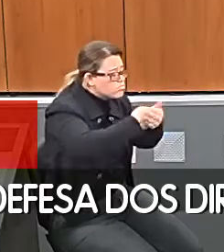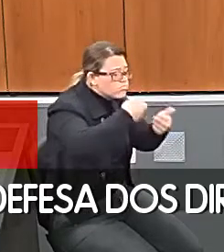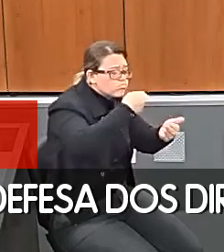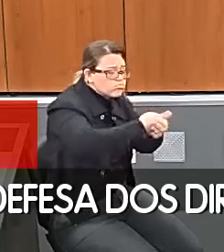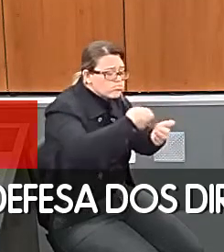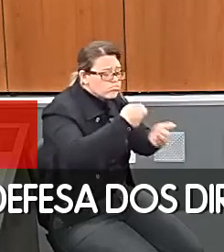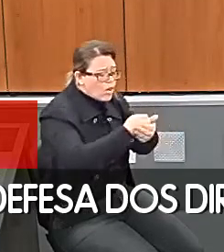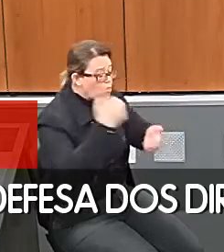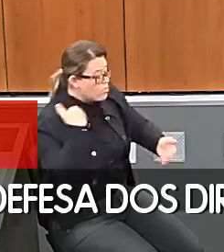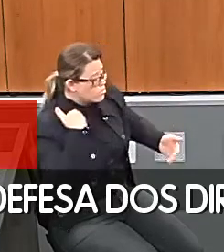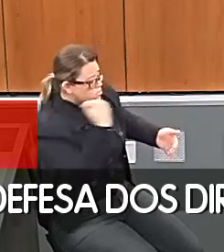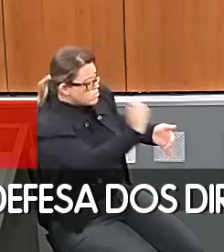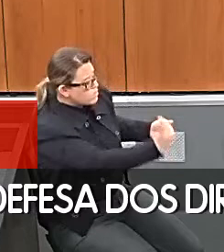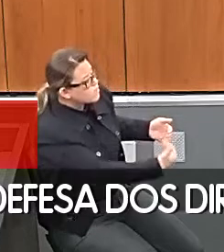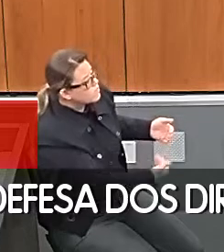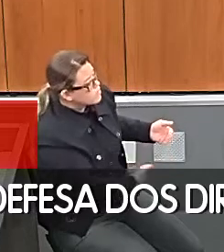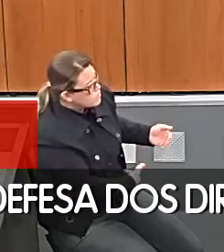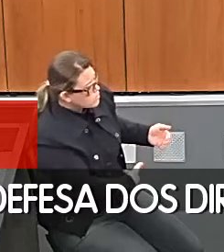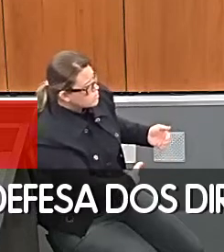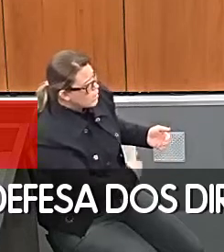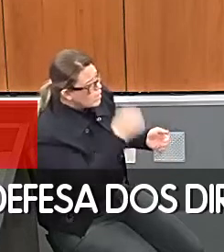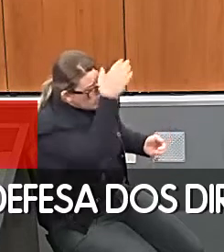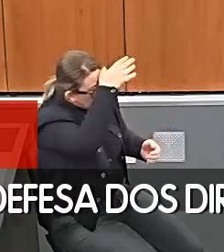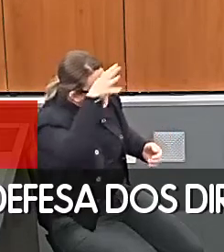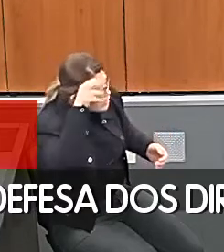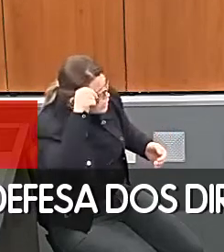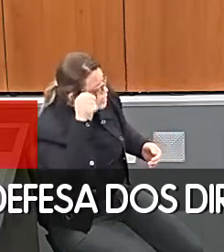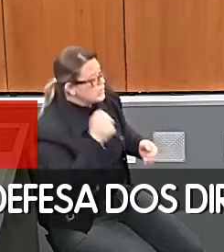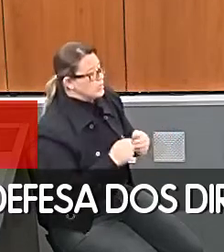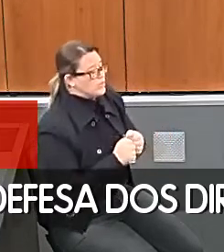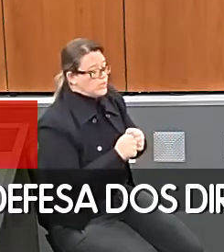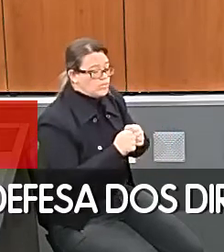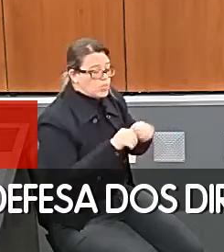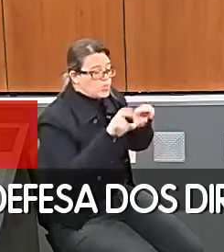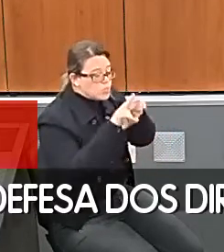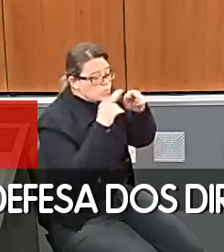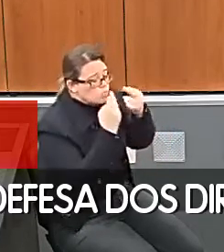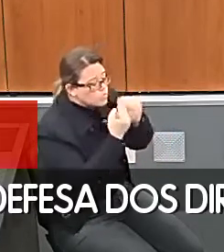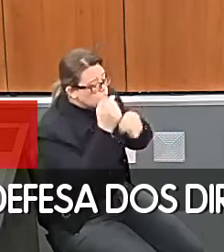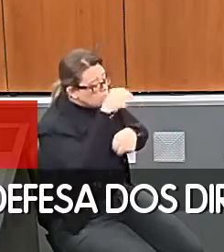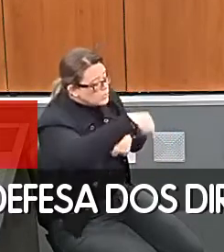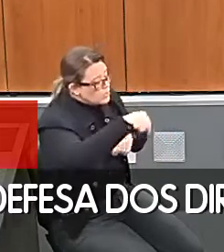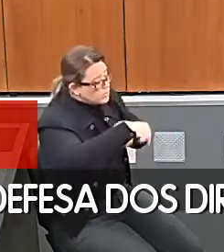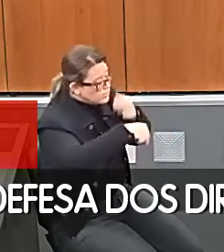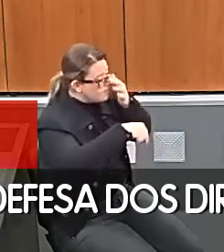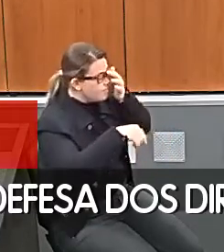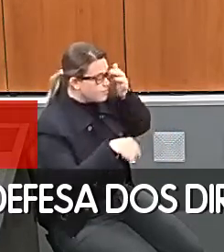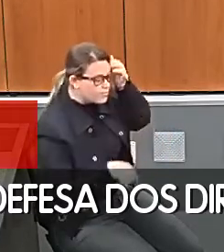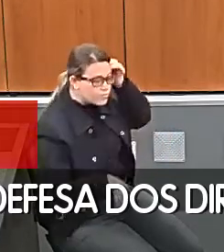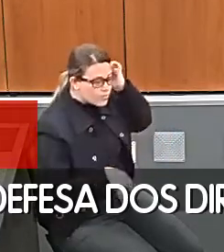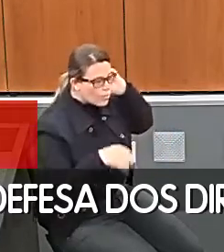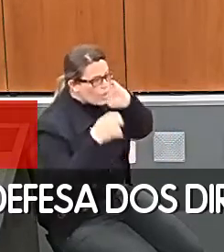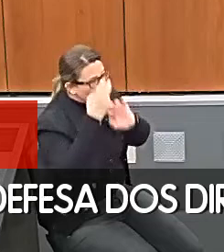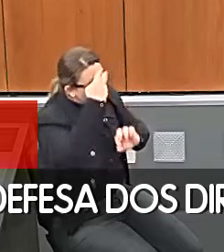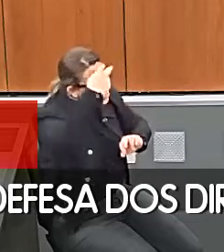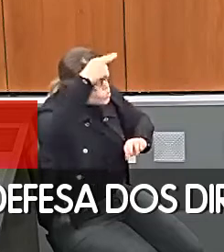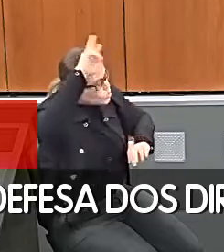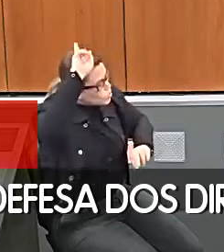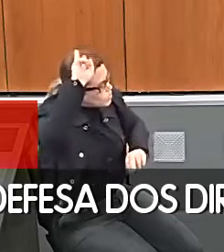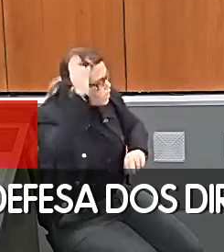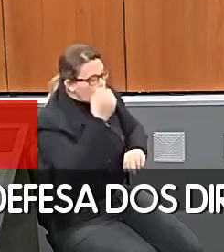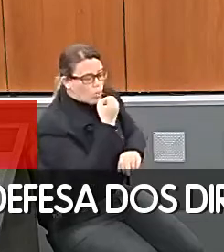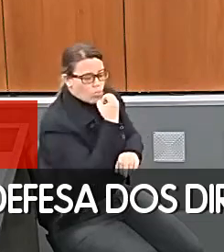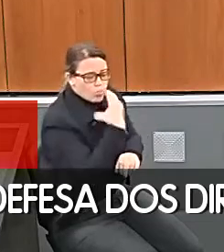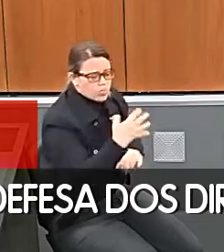poder público soluções para o atendimento a vocês. Eu e Nozinho também queremos dar uma ótima notícia